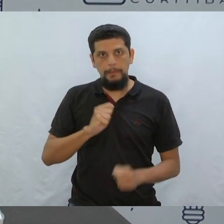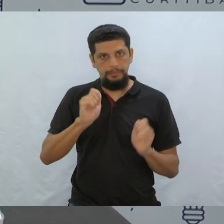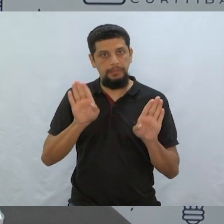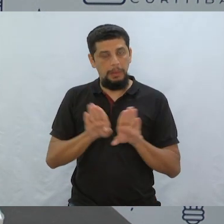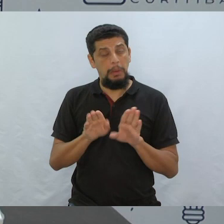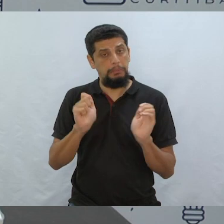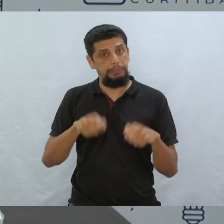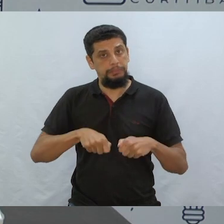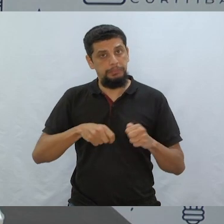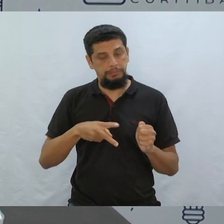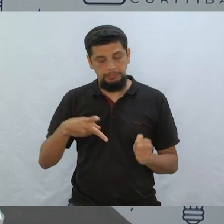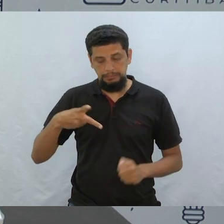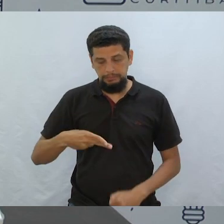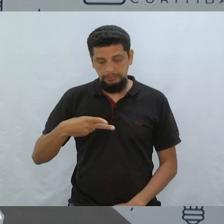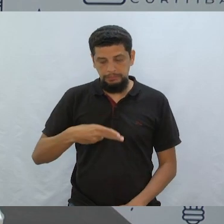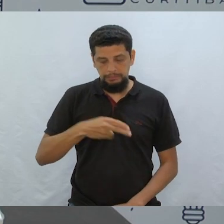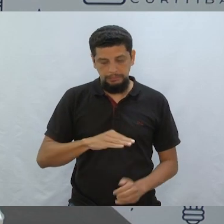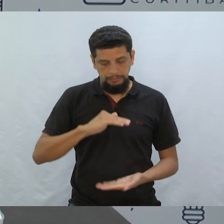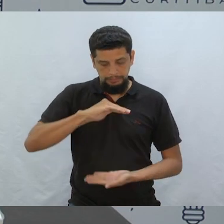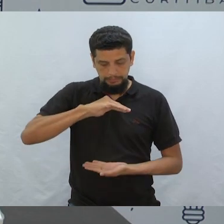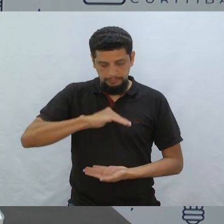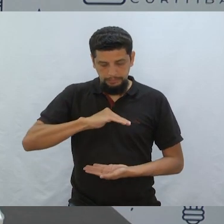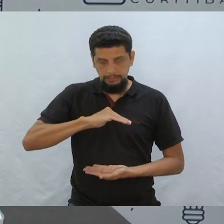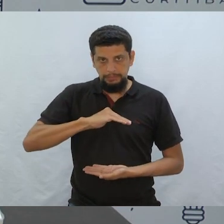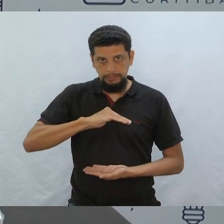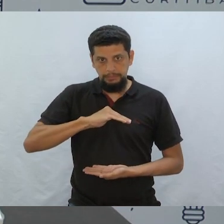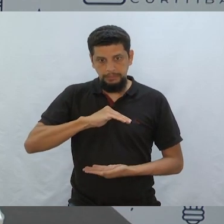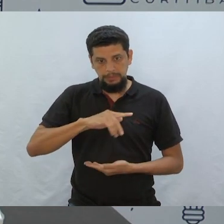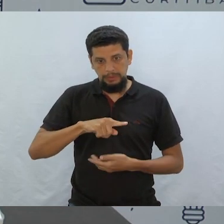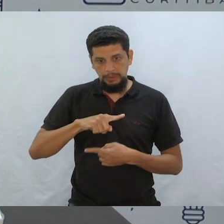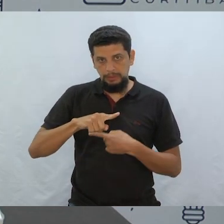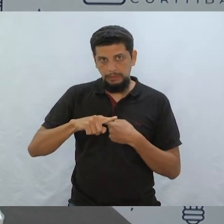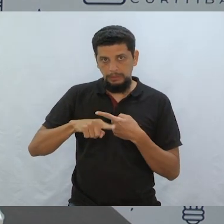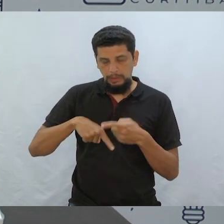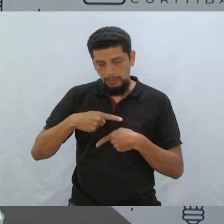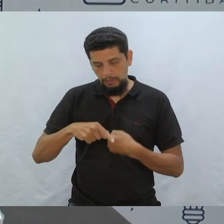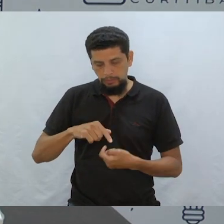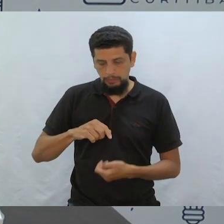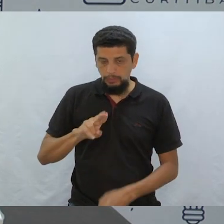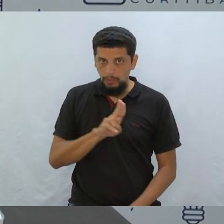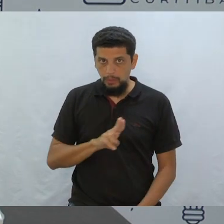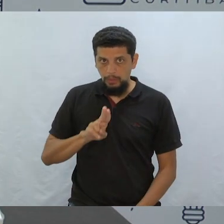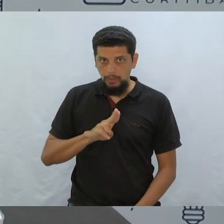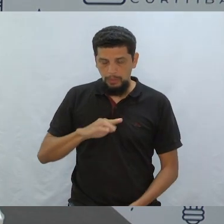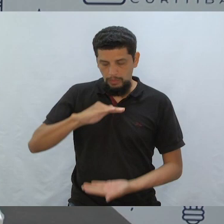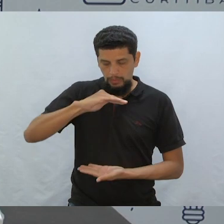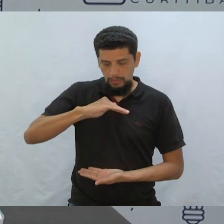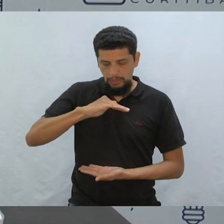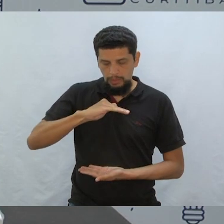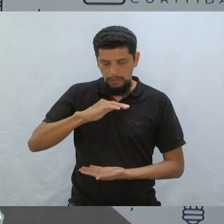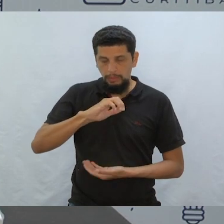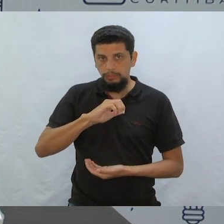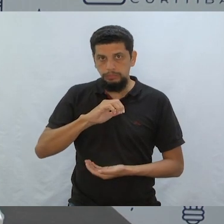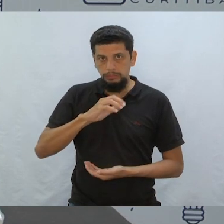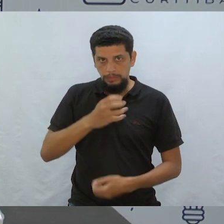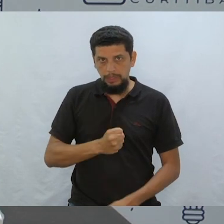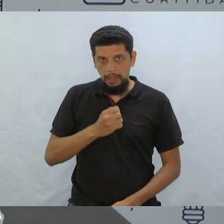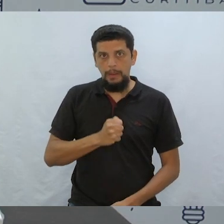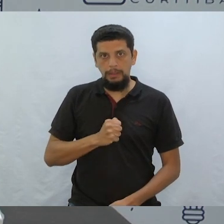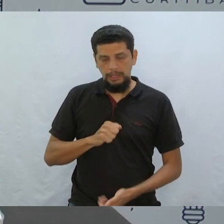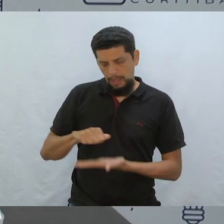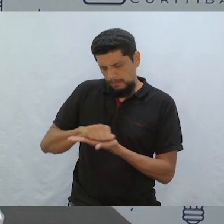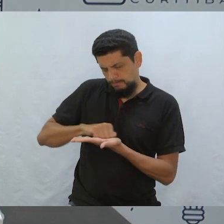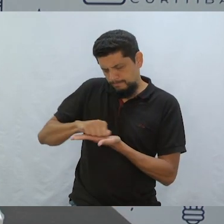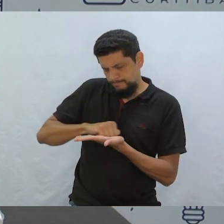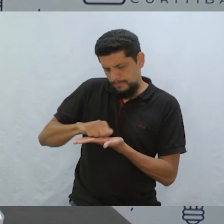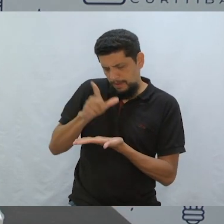fazer o recorte também dessa embalagem, né? Depois que for utilizado o leite, né? Lava bem a caixinha e